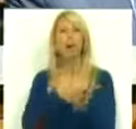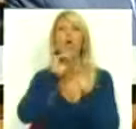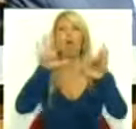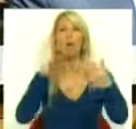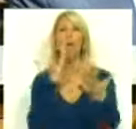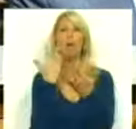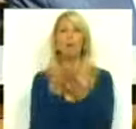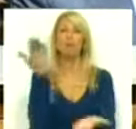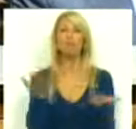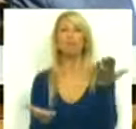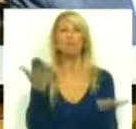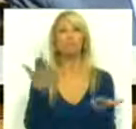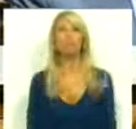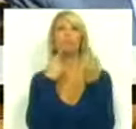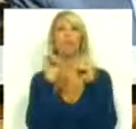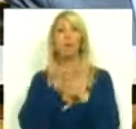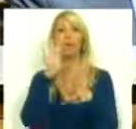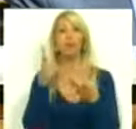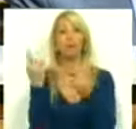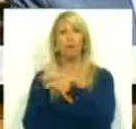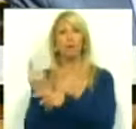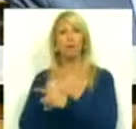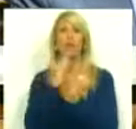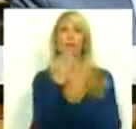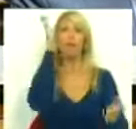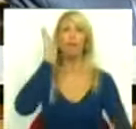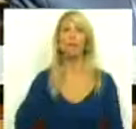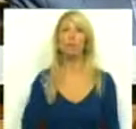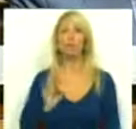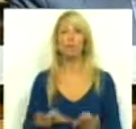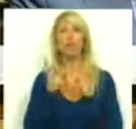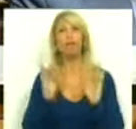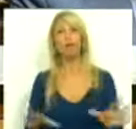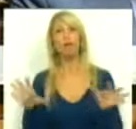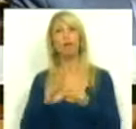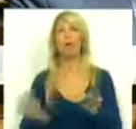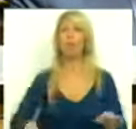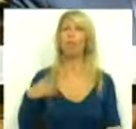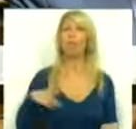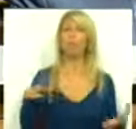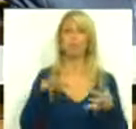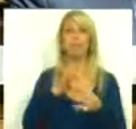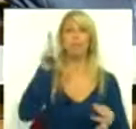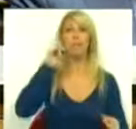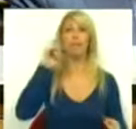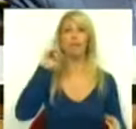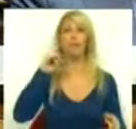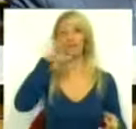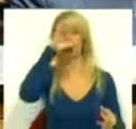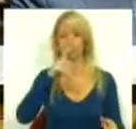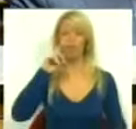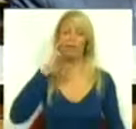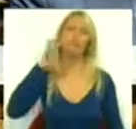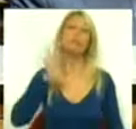necessidades de reequipamento das Forças Armadas, assim como o património afeto ao Ministério da Defesa Nacional. Dito de